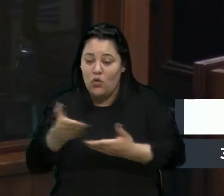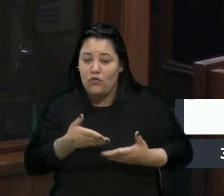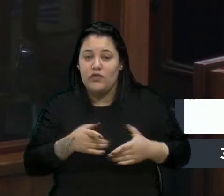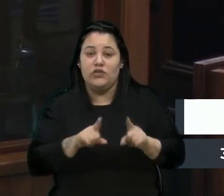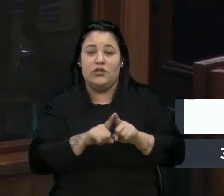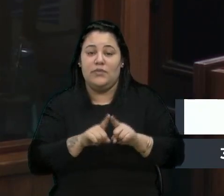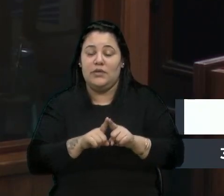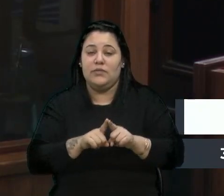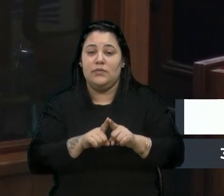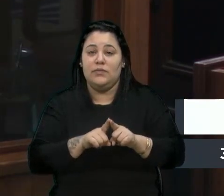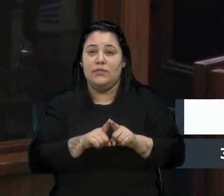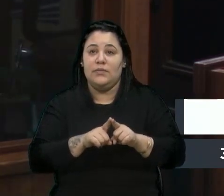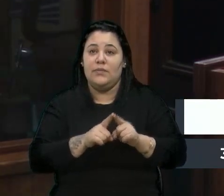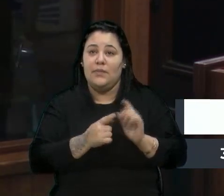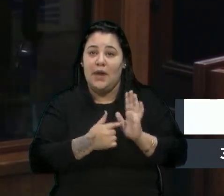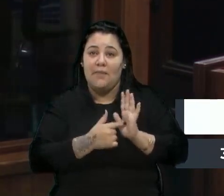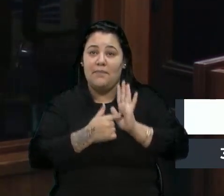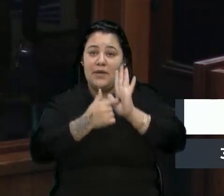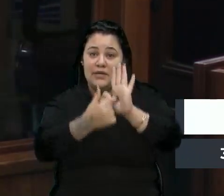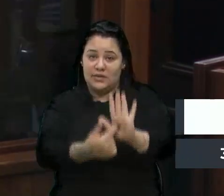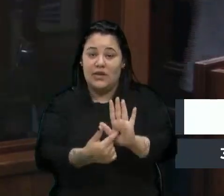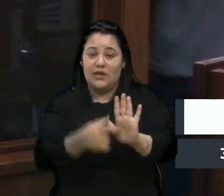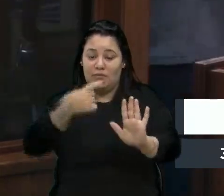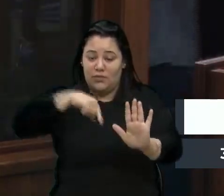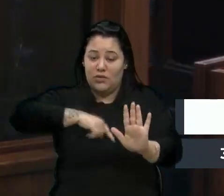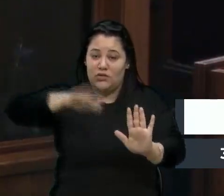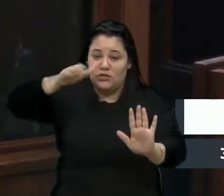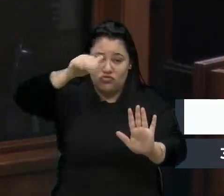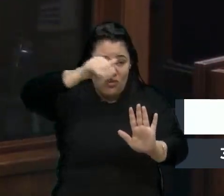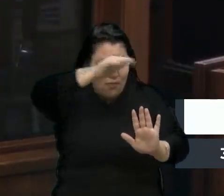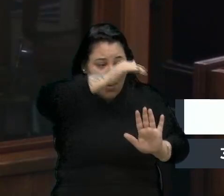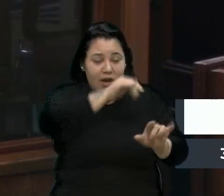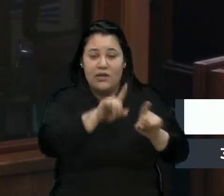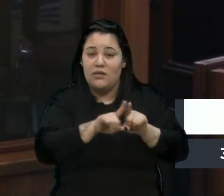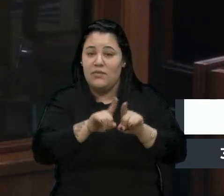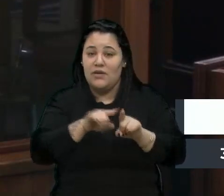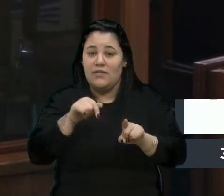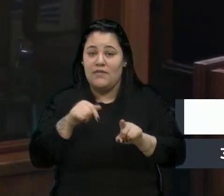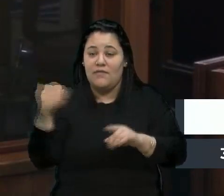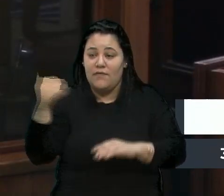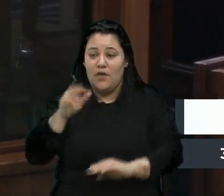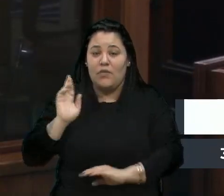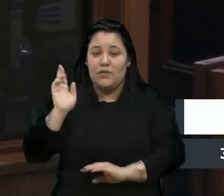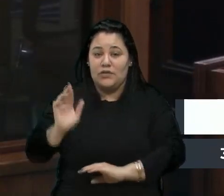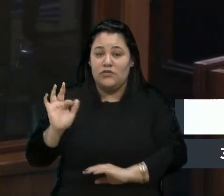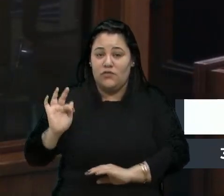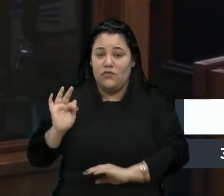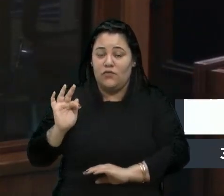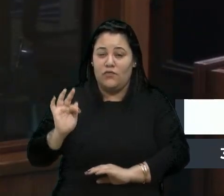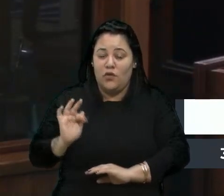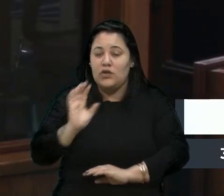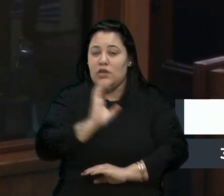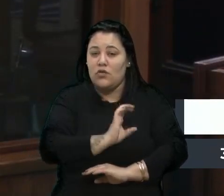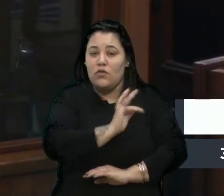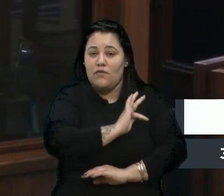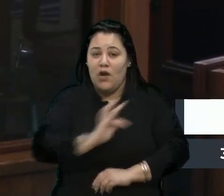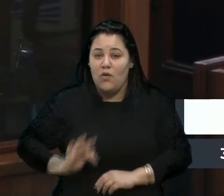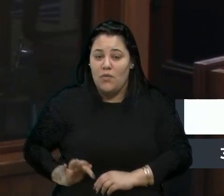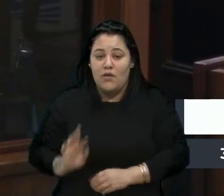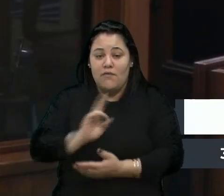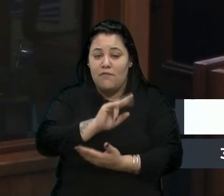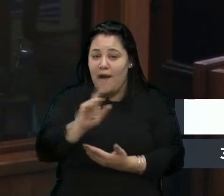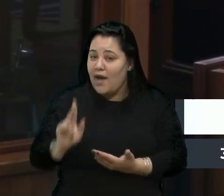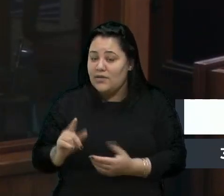para apresentar para nós, chamarmos eles. Veio representantes de Flores da Cunha, de Farroupilha, vários representantes de